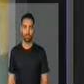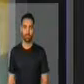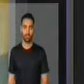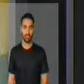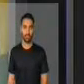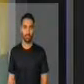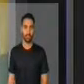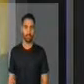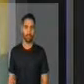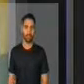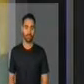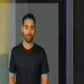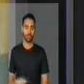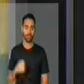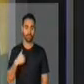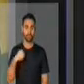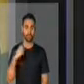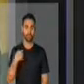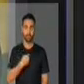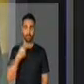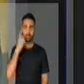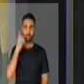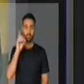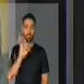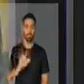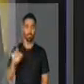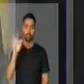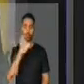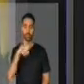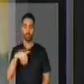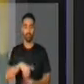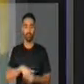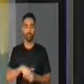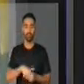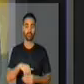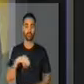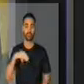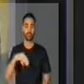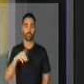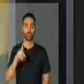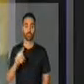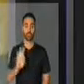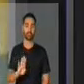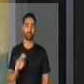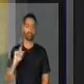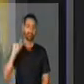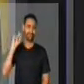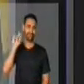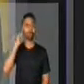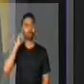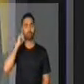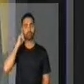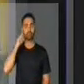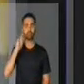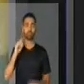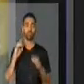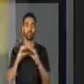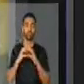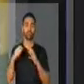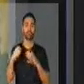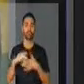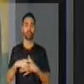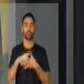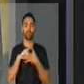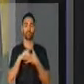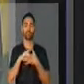na qualidade de deputado federal, que fui eleito pela legenda do MDB, sob o comando do